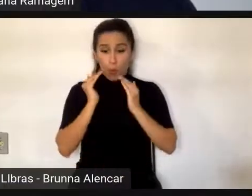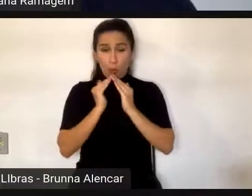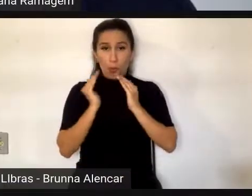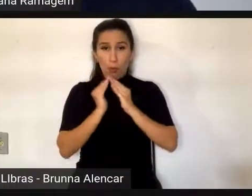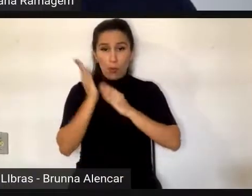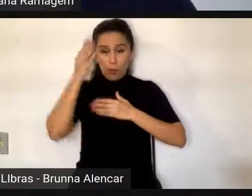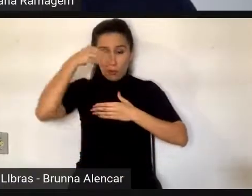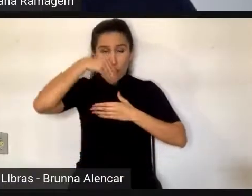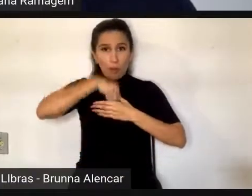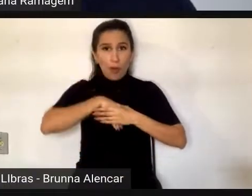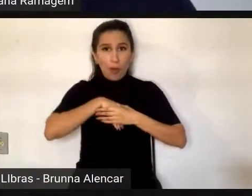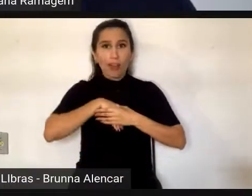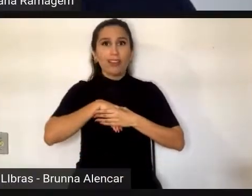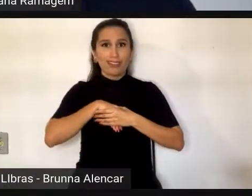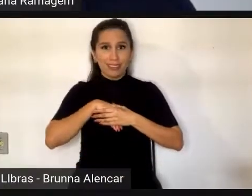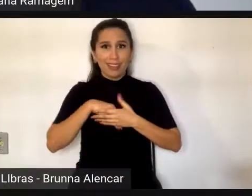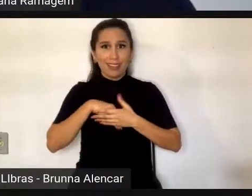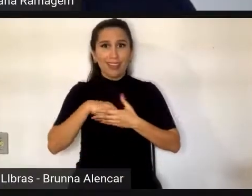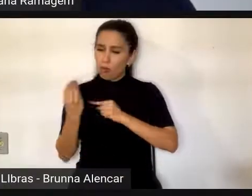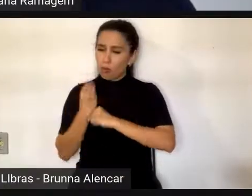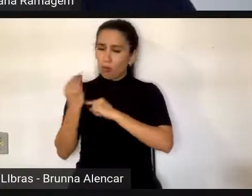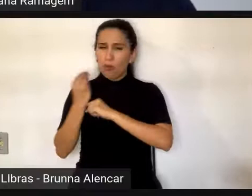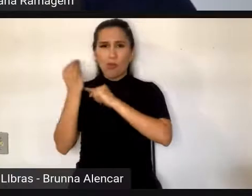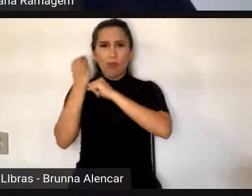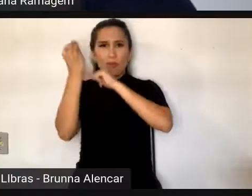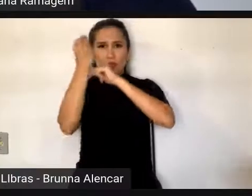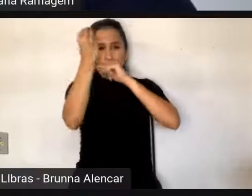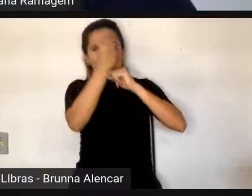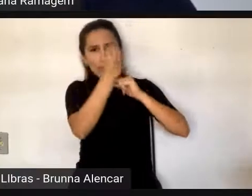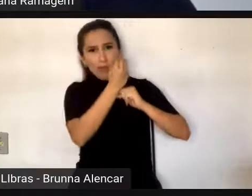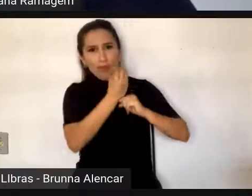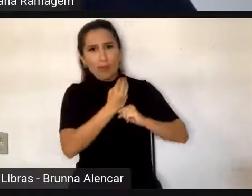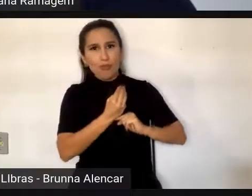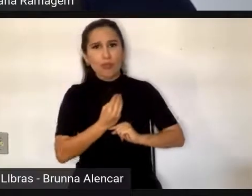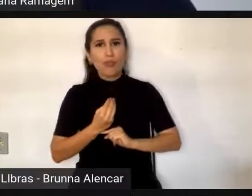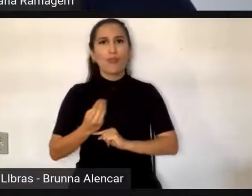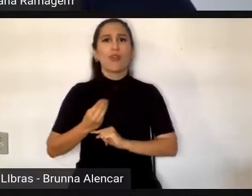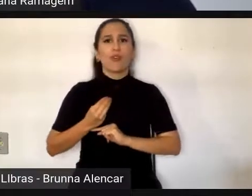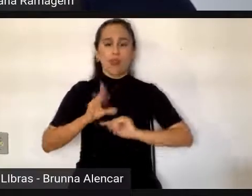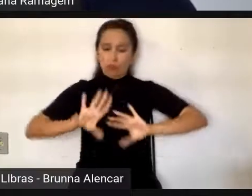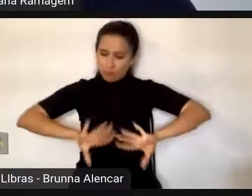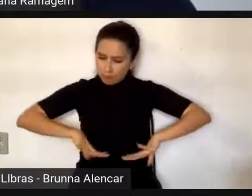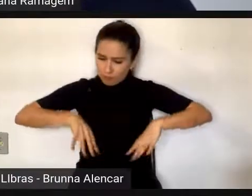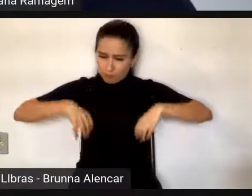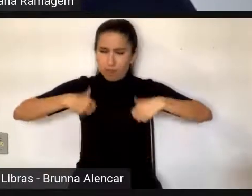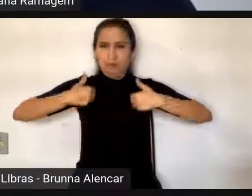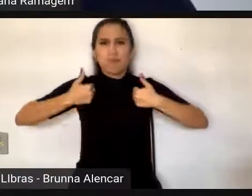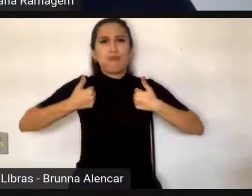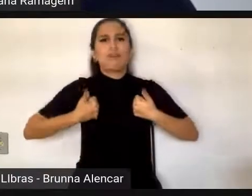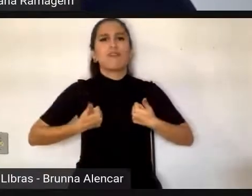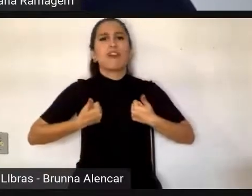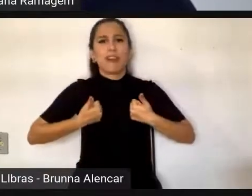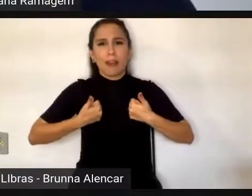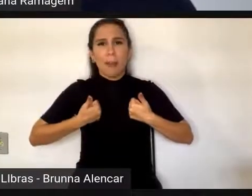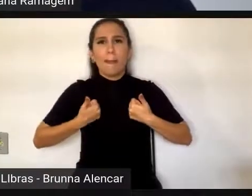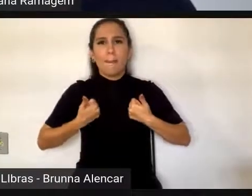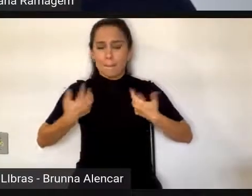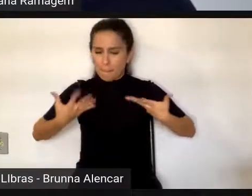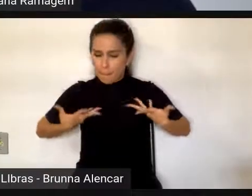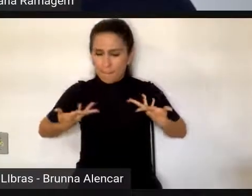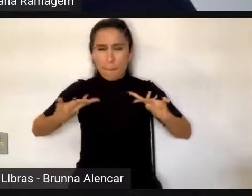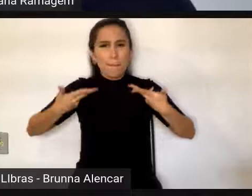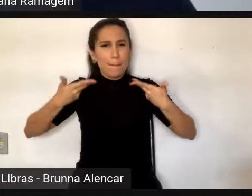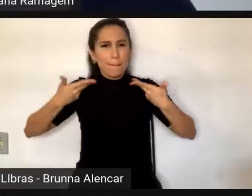dela. Tente fazer com que você chegue até o seu último dia sendo capaz de produzir